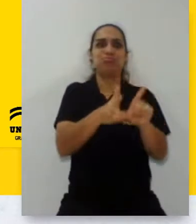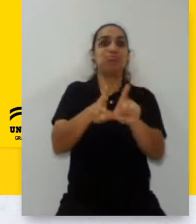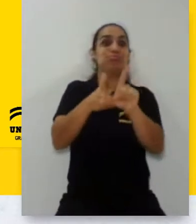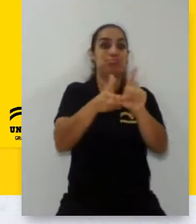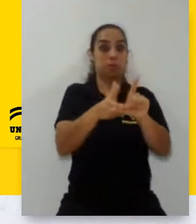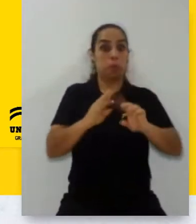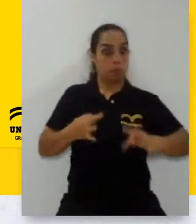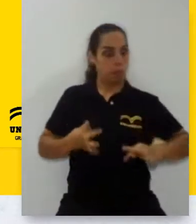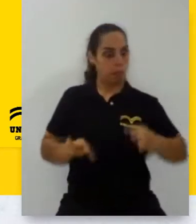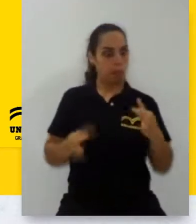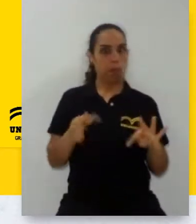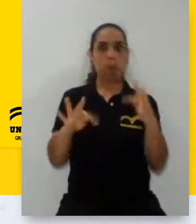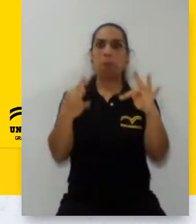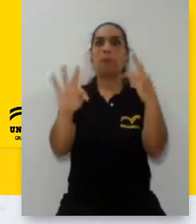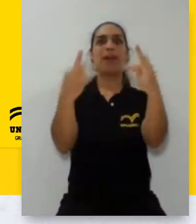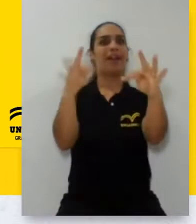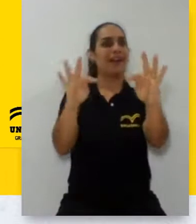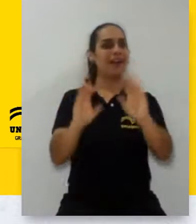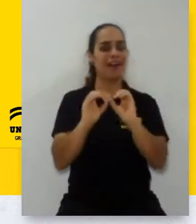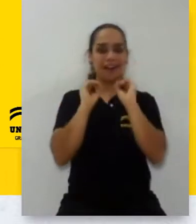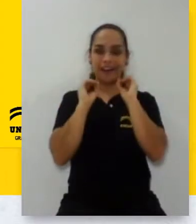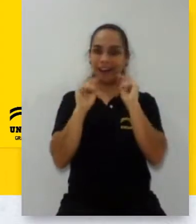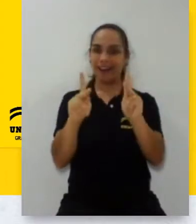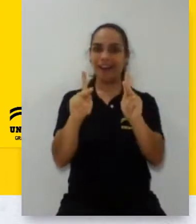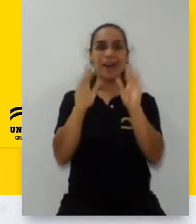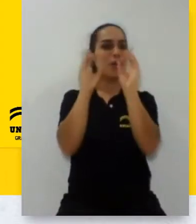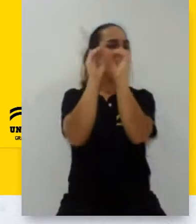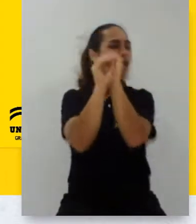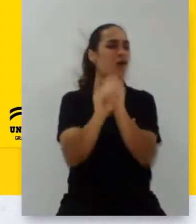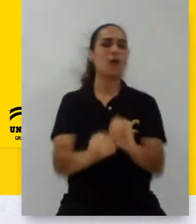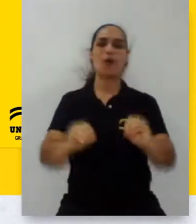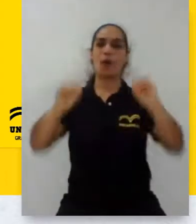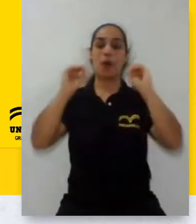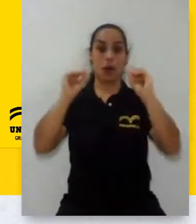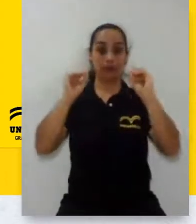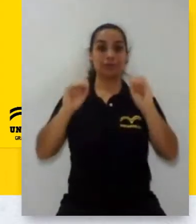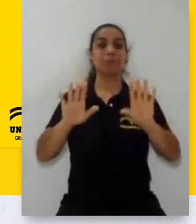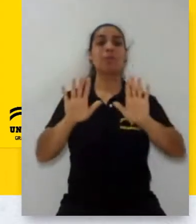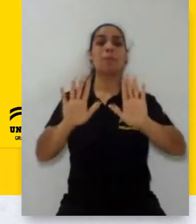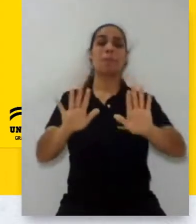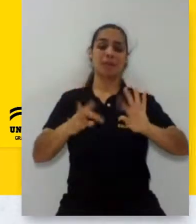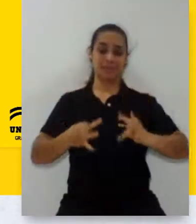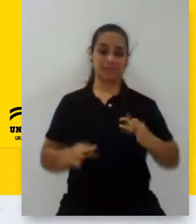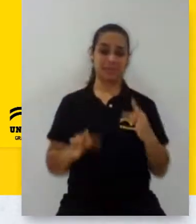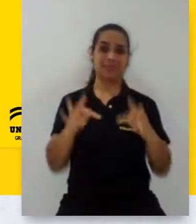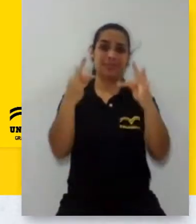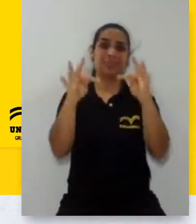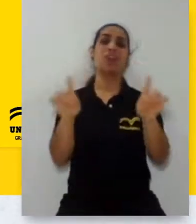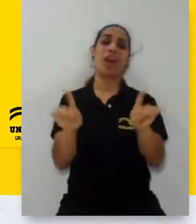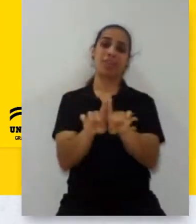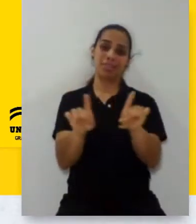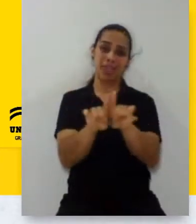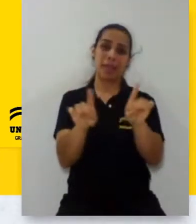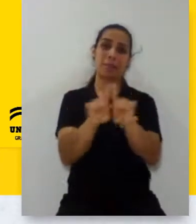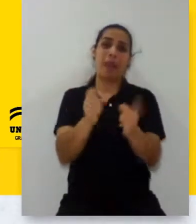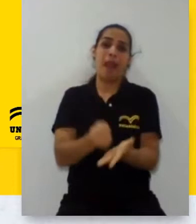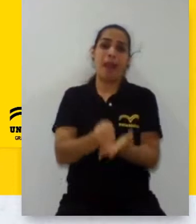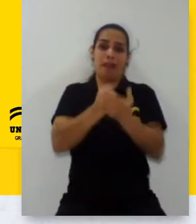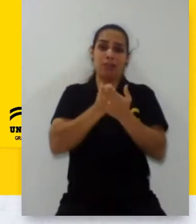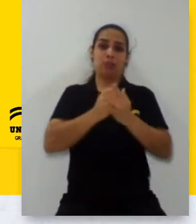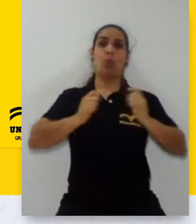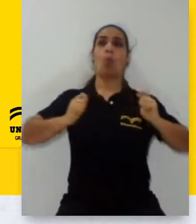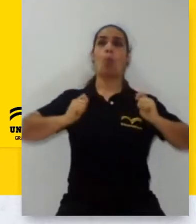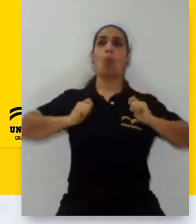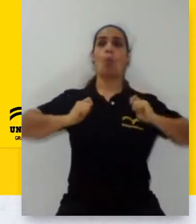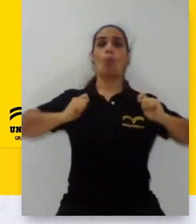avanços tecnológicos levaram ao nosso comportamento, ao nosso estilo de vida ser cada vez mais sedentário. Então, nós